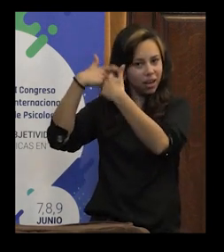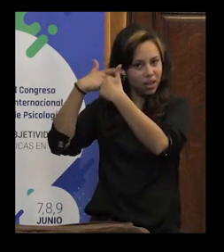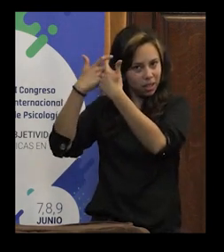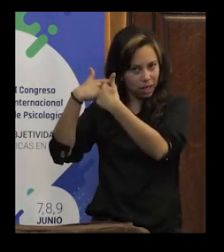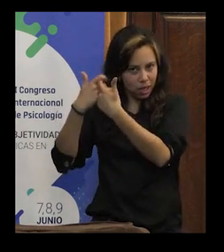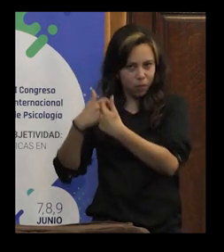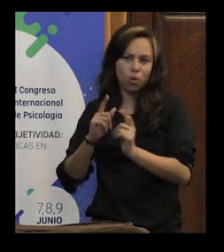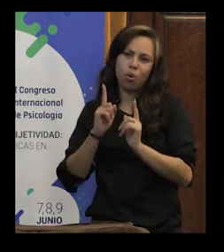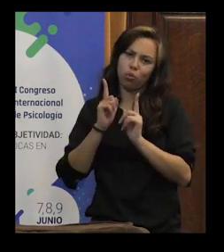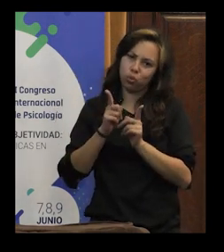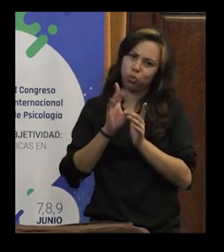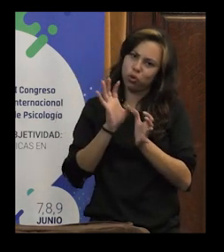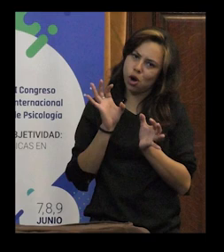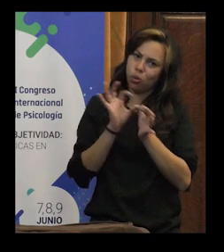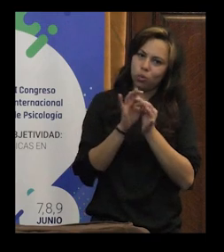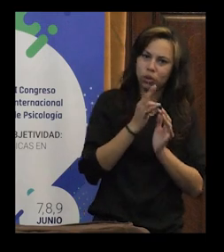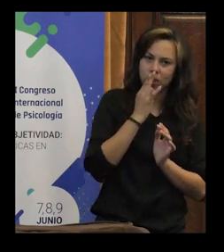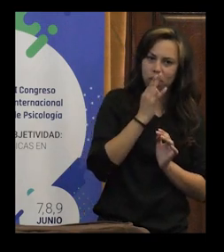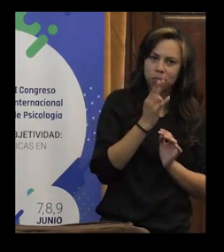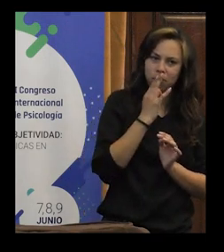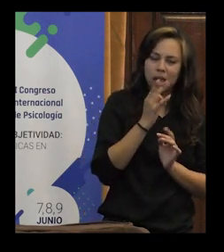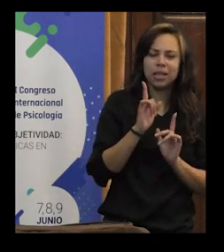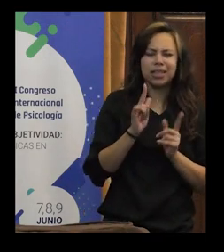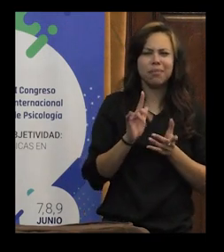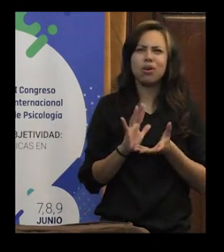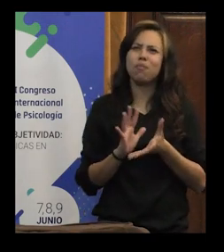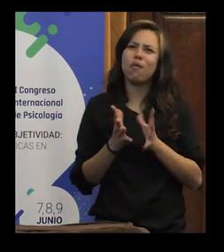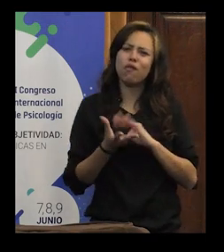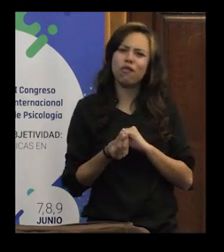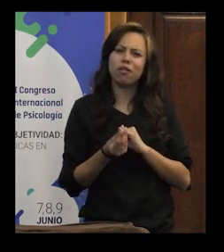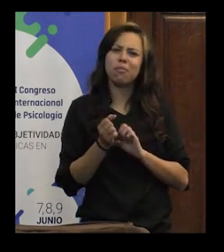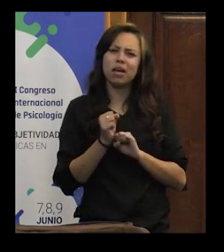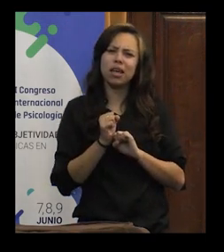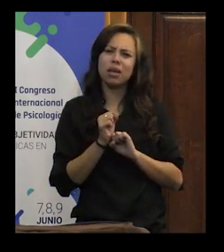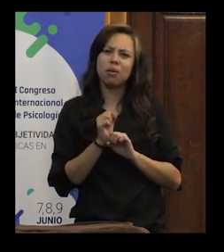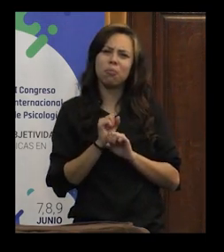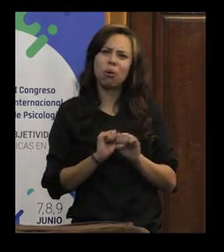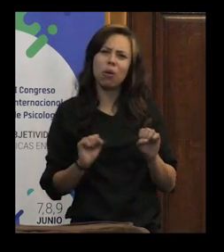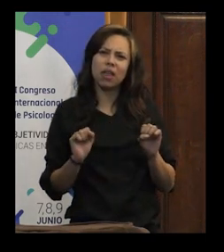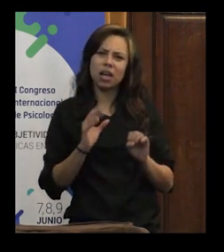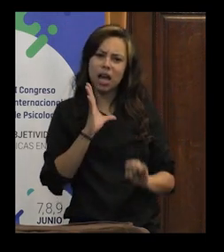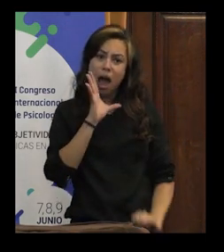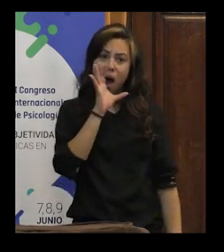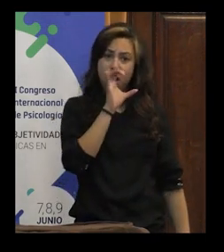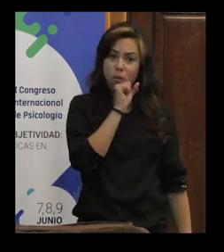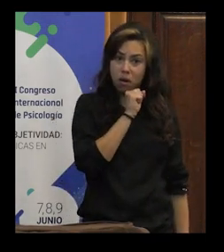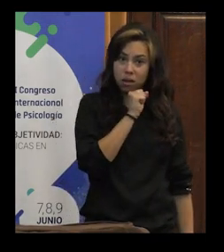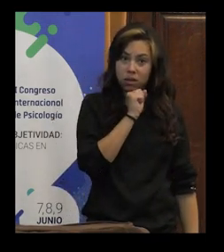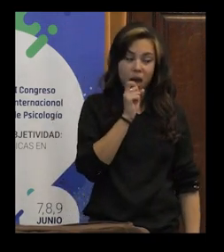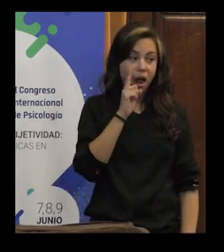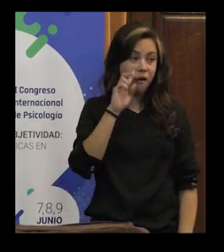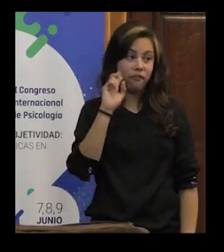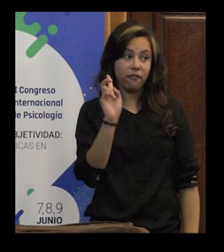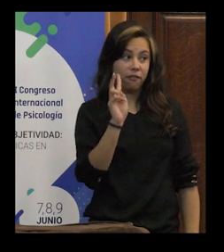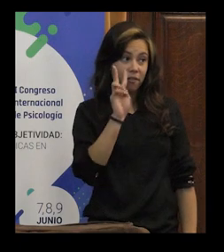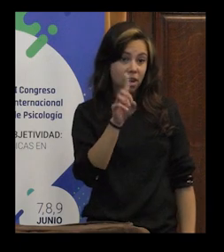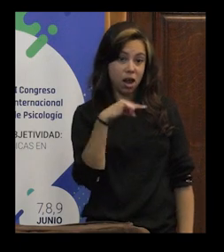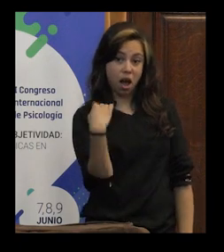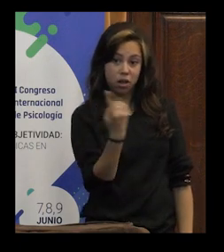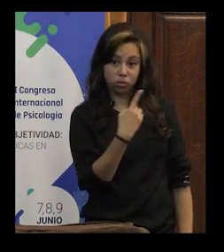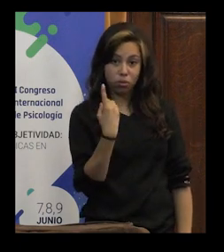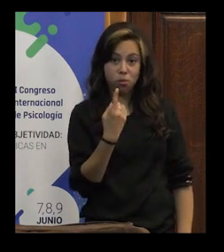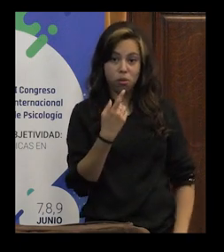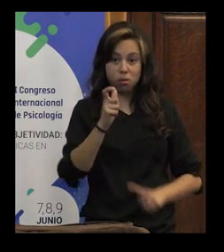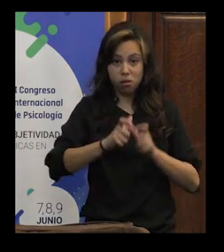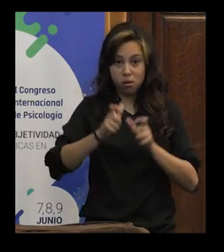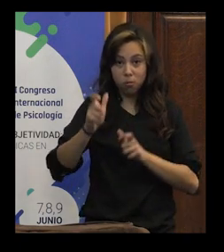forma de resistir à moralização excessiva potencialmente associada à